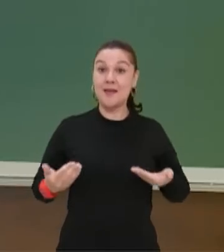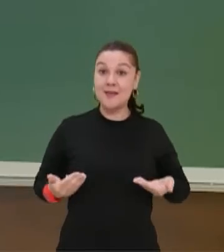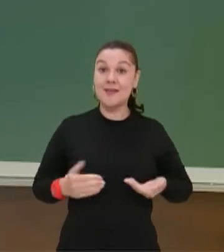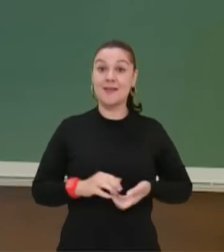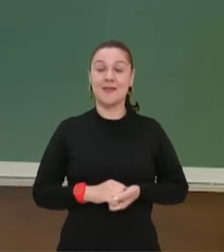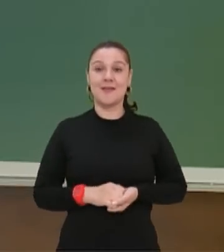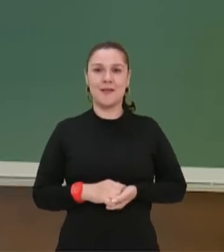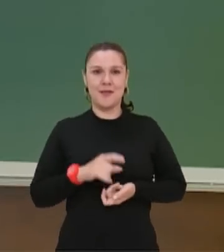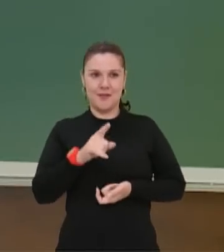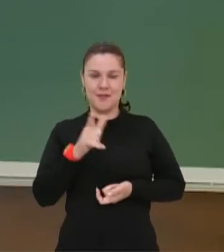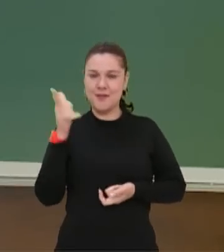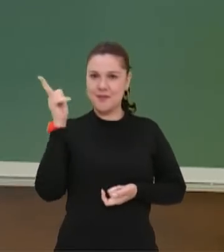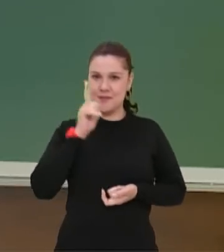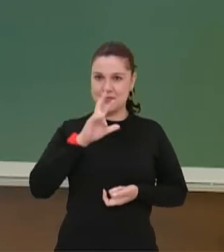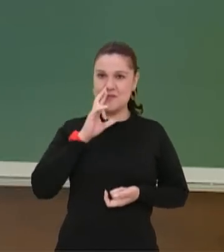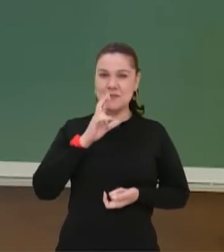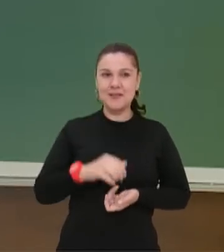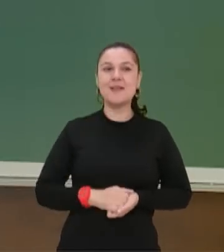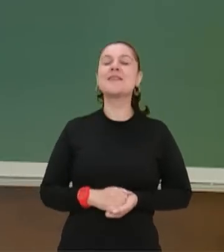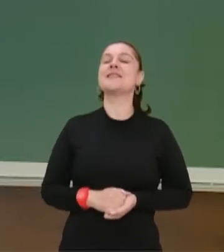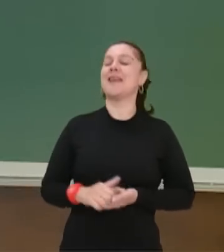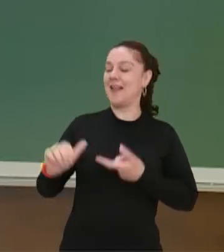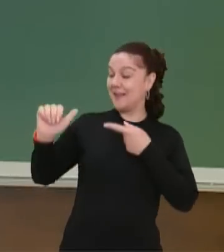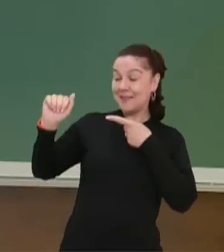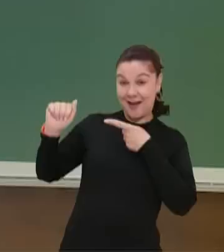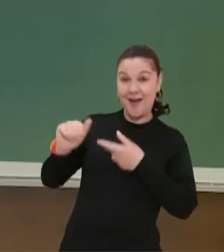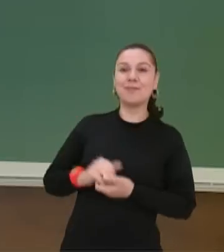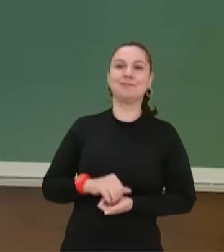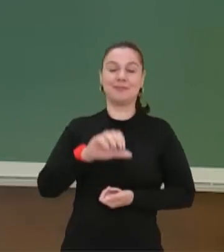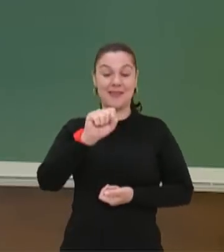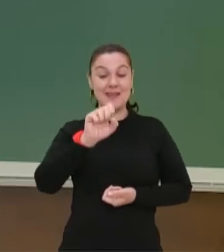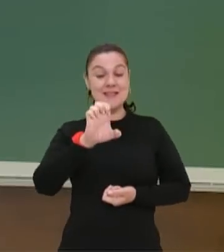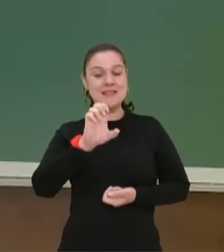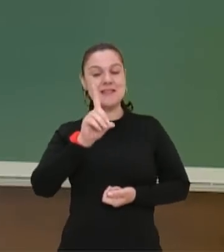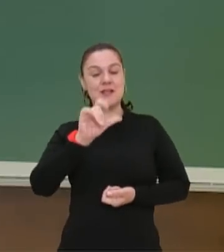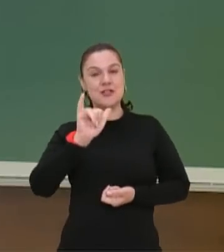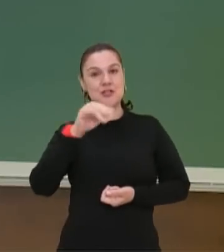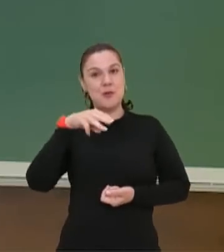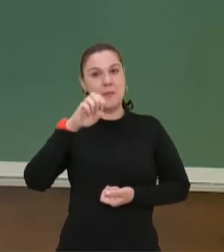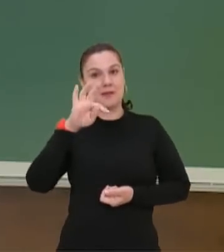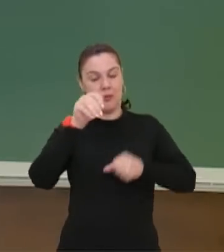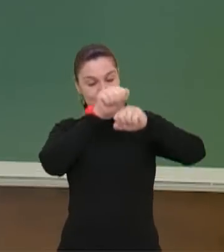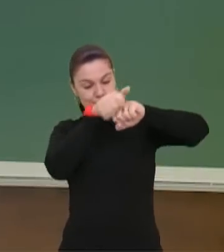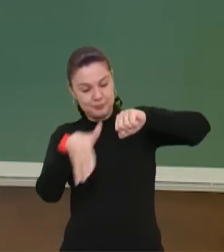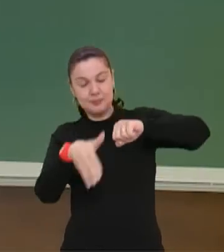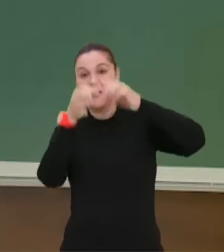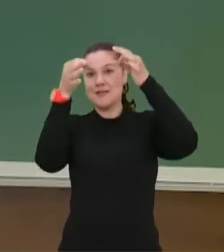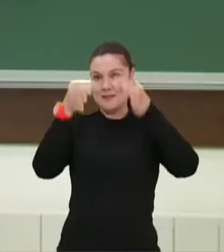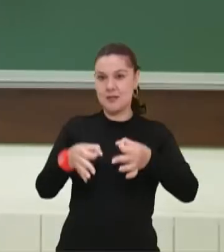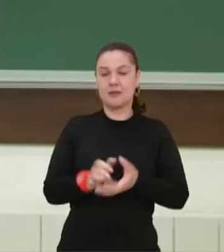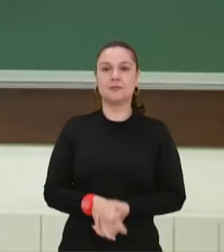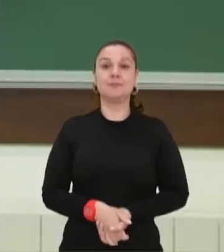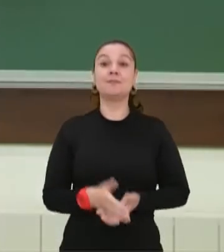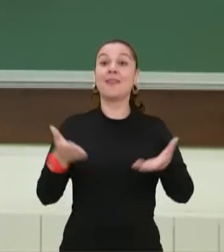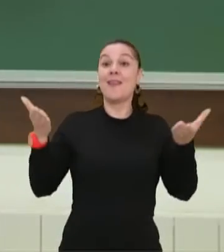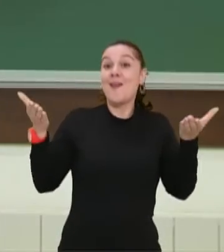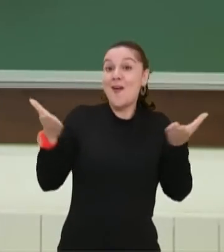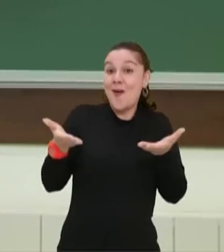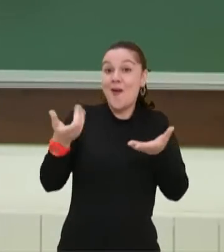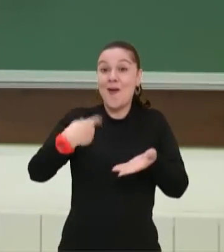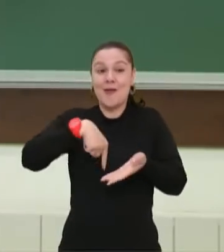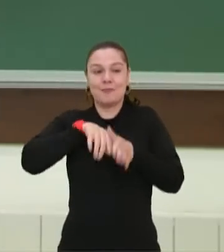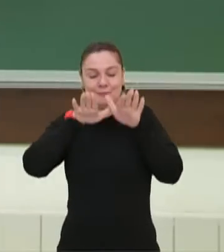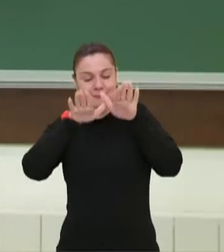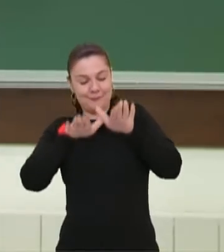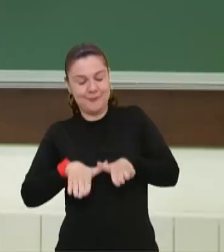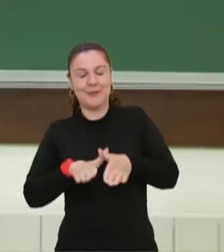Aí, pessoal, conseguiram responder? Quem respondeu a alternativa a rochas sedimentares respondeu o correto, beleza? Pois então, gente, ficamos